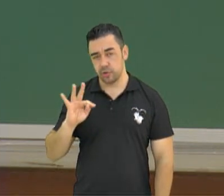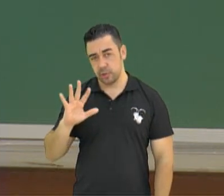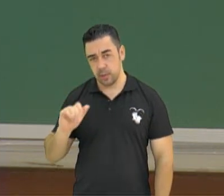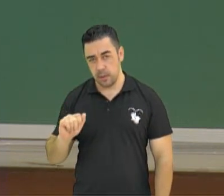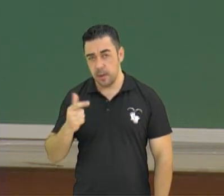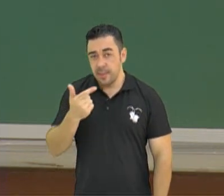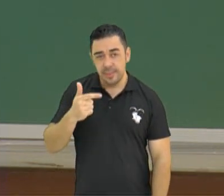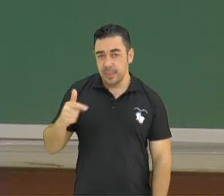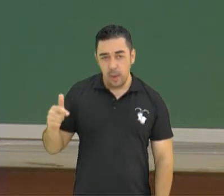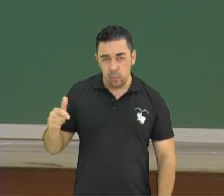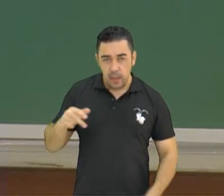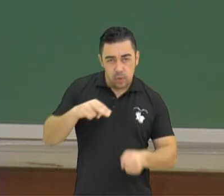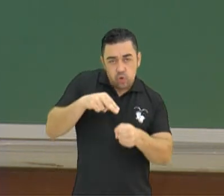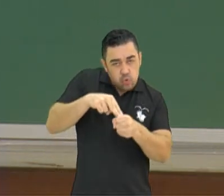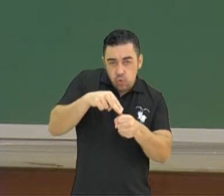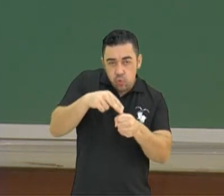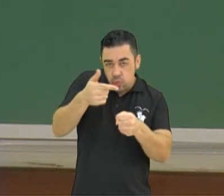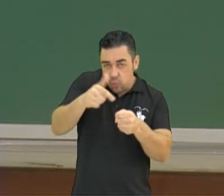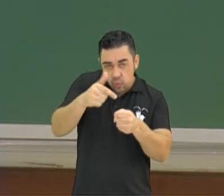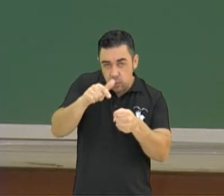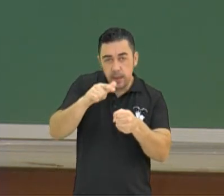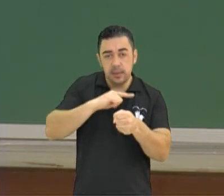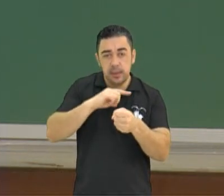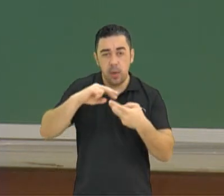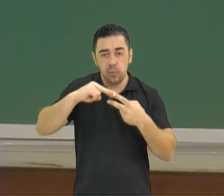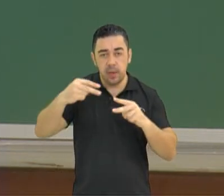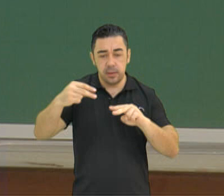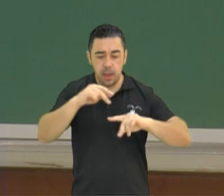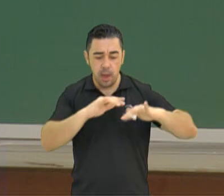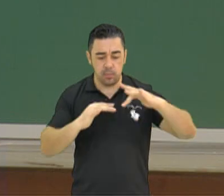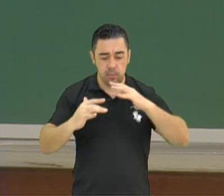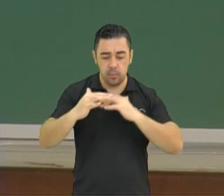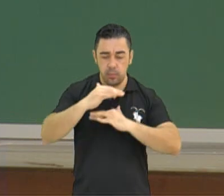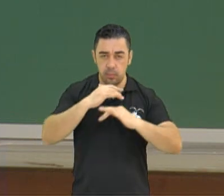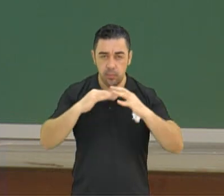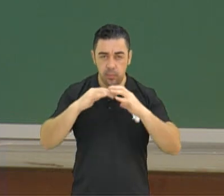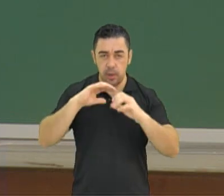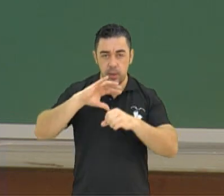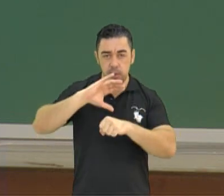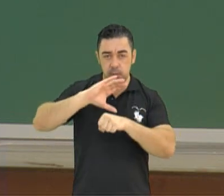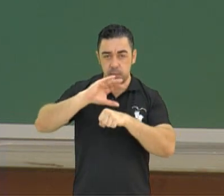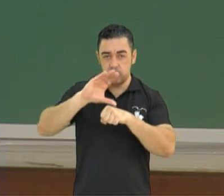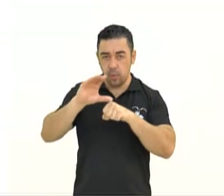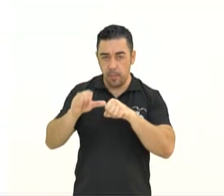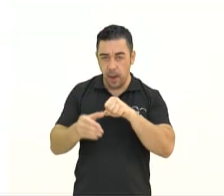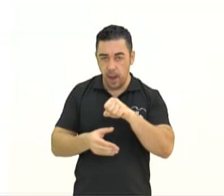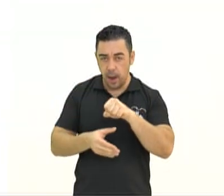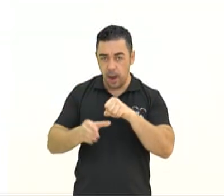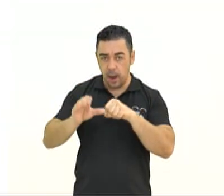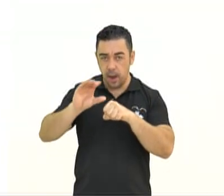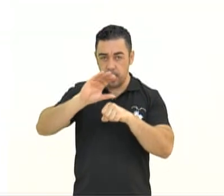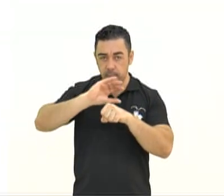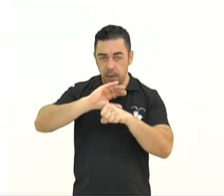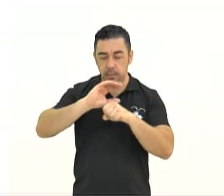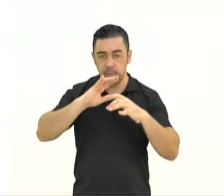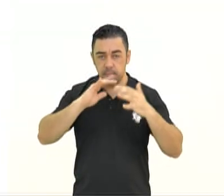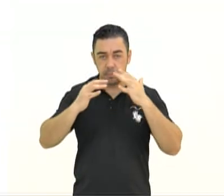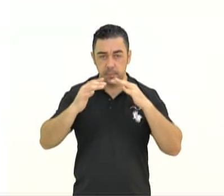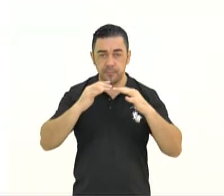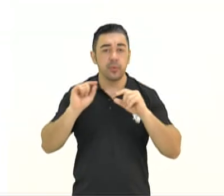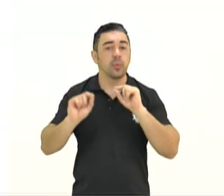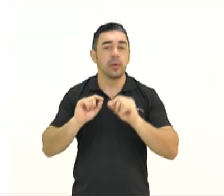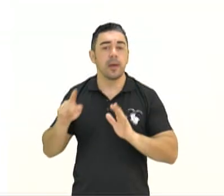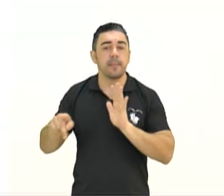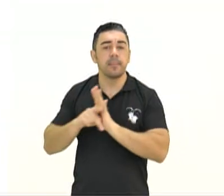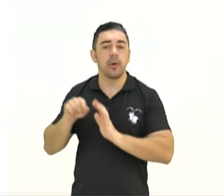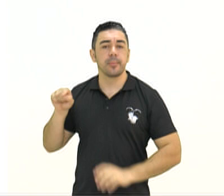principalmente ela não tem um núcleo definido? O DNA fica ali solto, disperso no citoplasma. Só quem tem esse tipo de célula são os representantes do